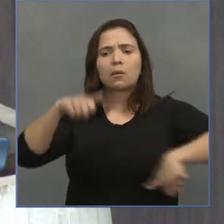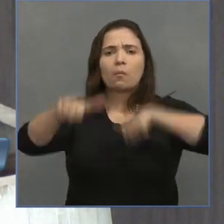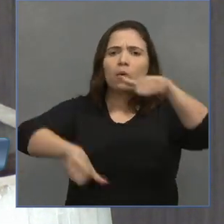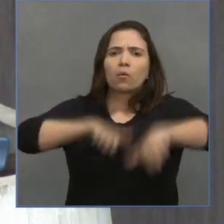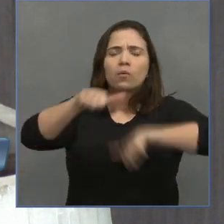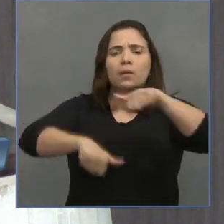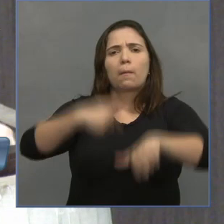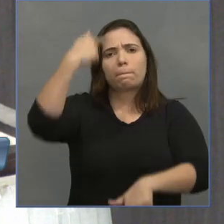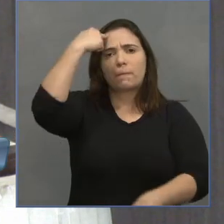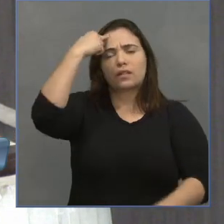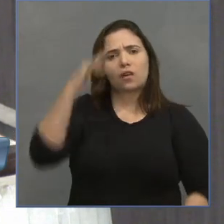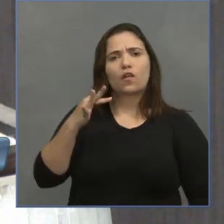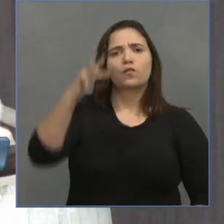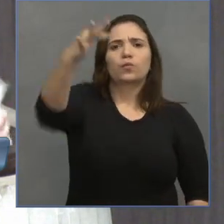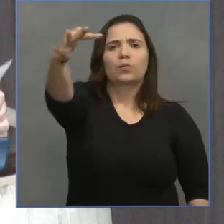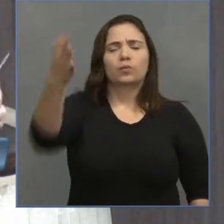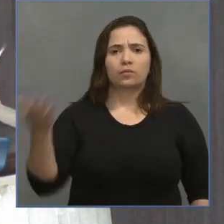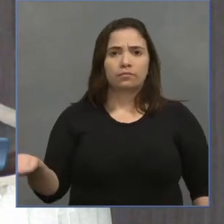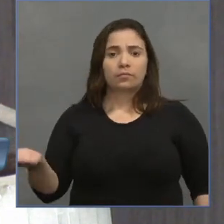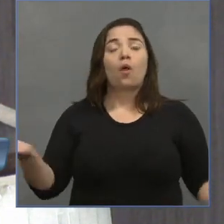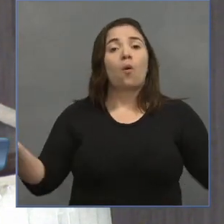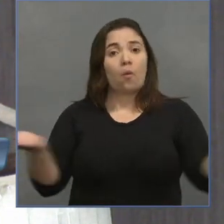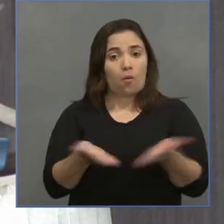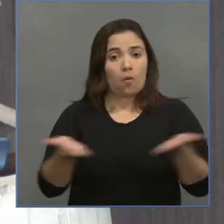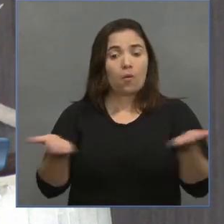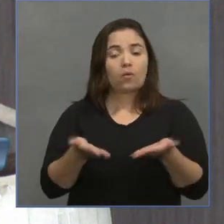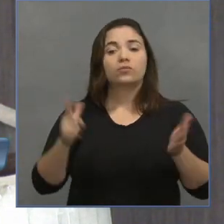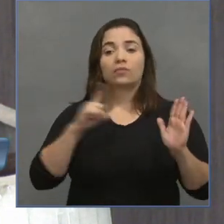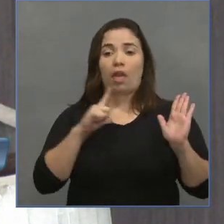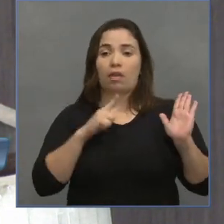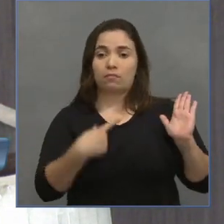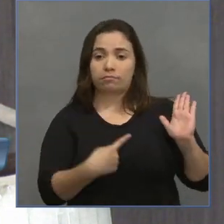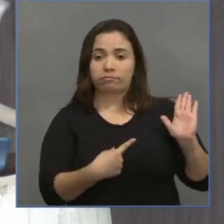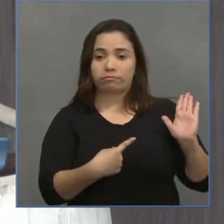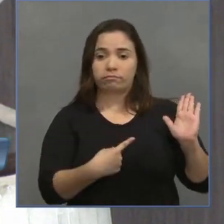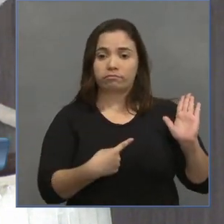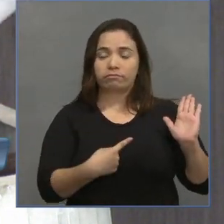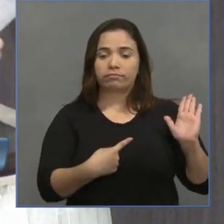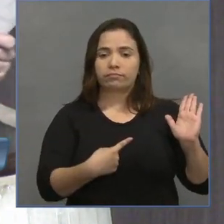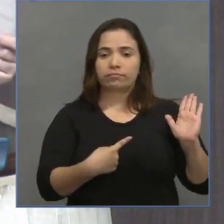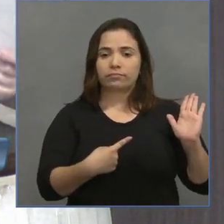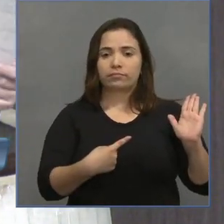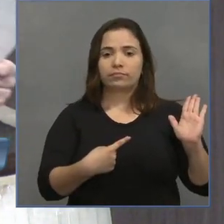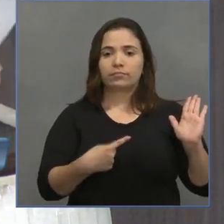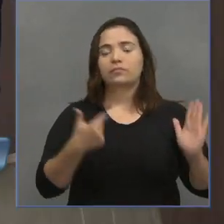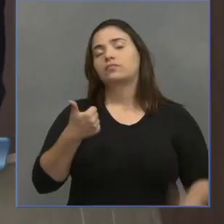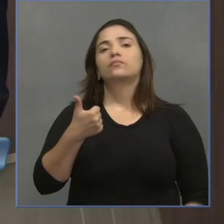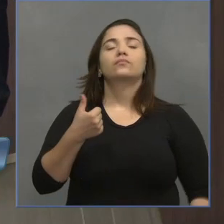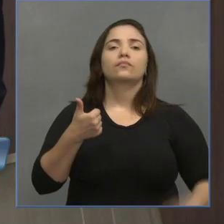futuro. Dados de hoje. Estamos hoje com um volume de